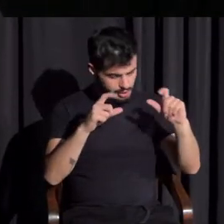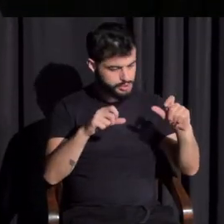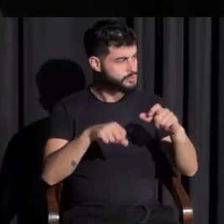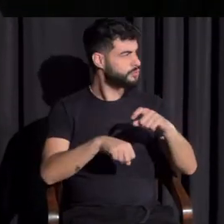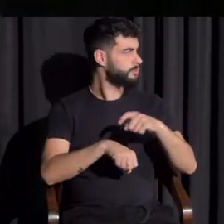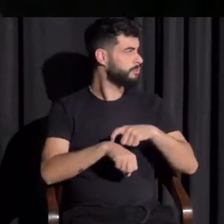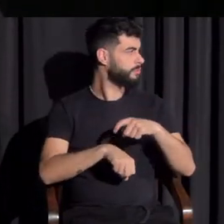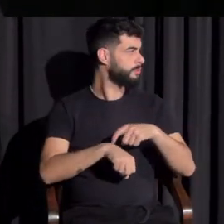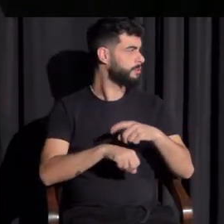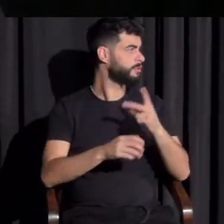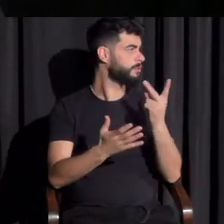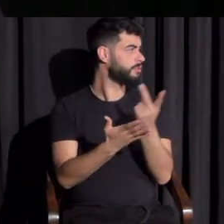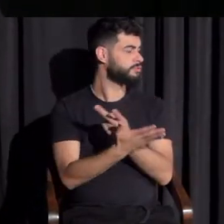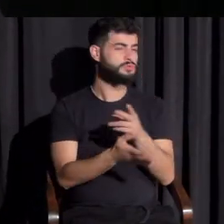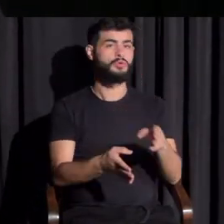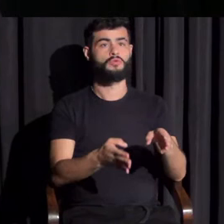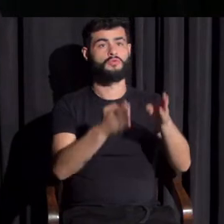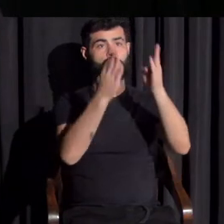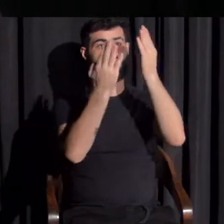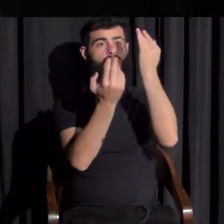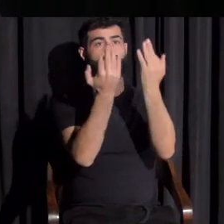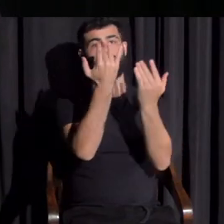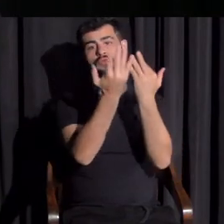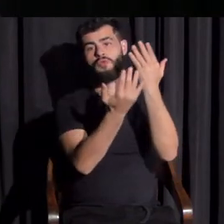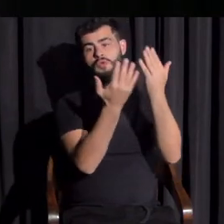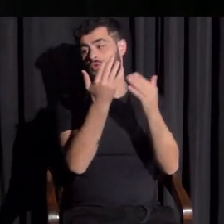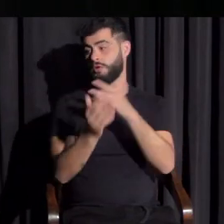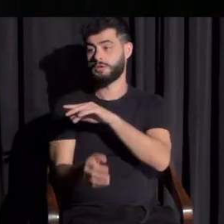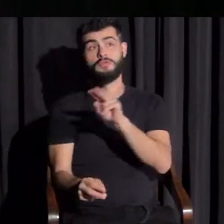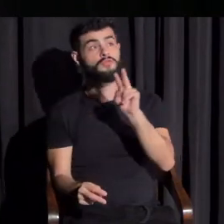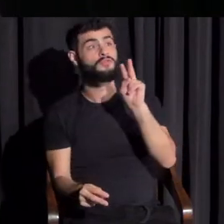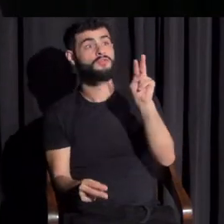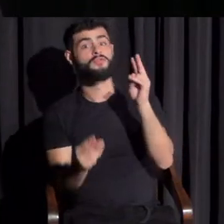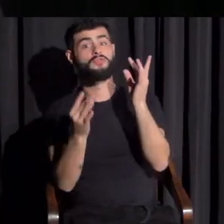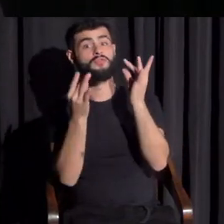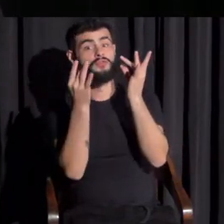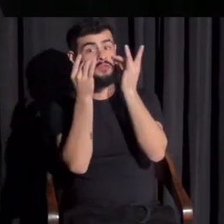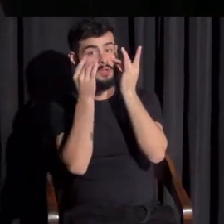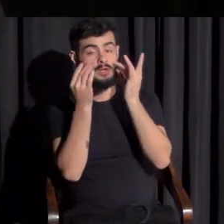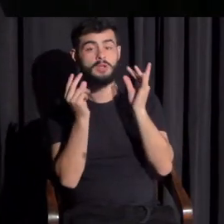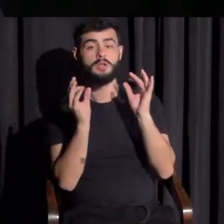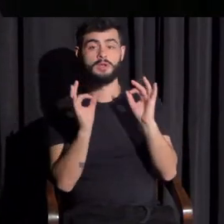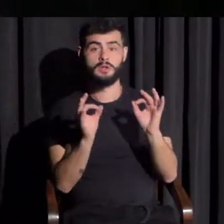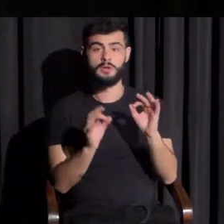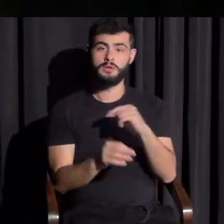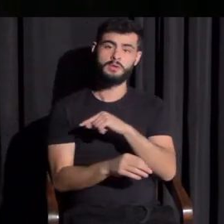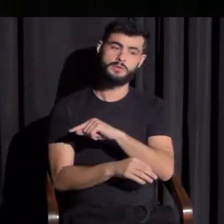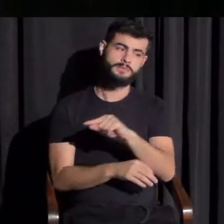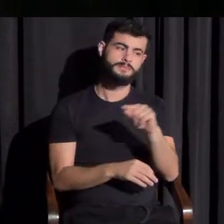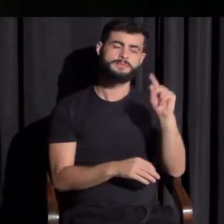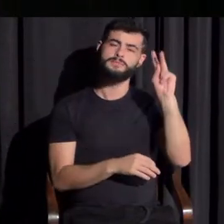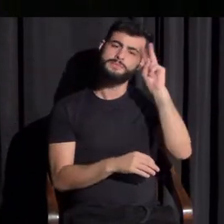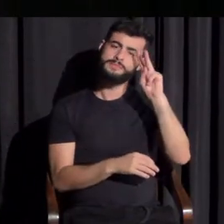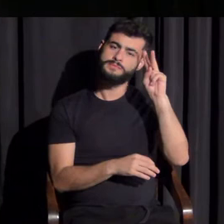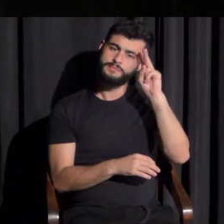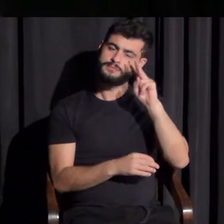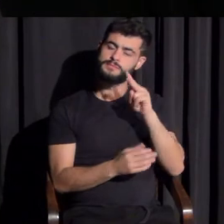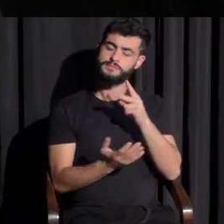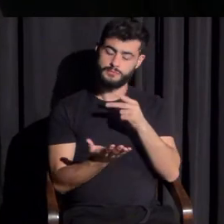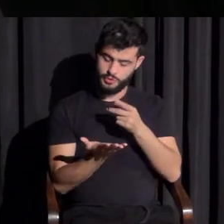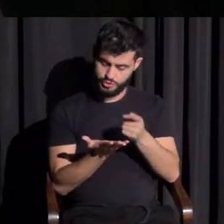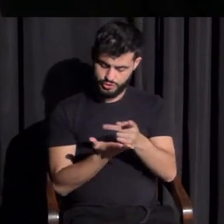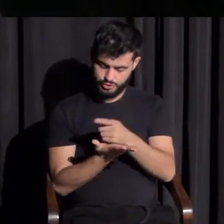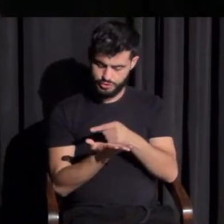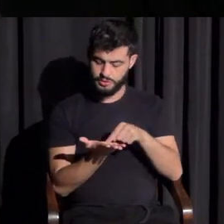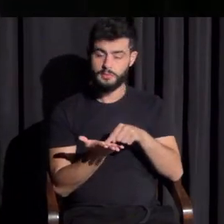desse incêndio, desses prédios desse prédio pegando fogo. São fontes históricas e documentais que registram,